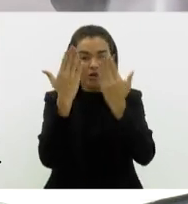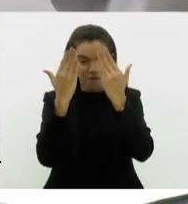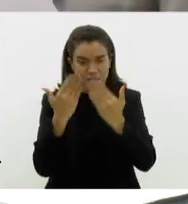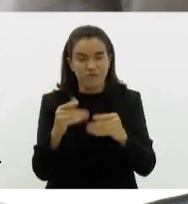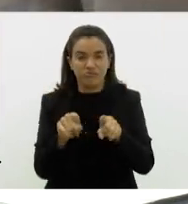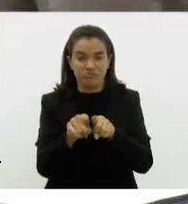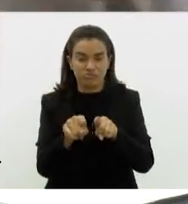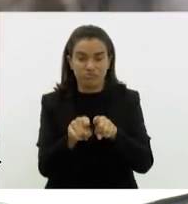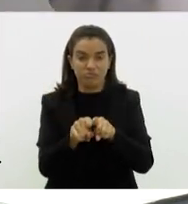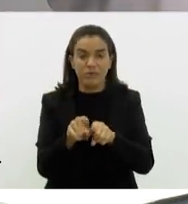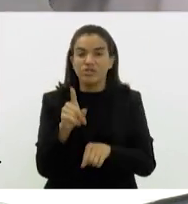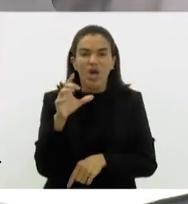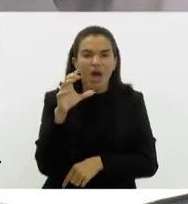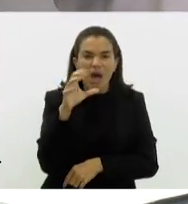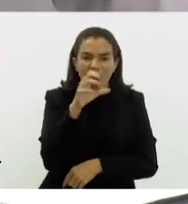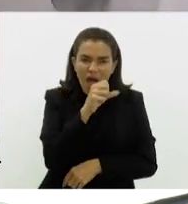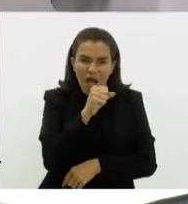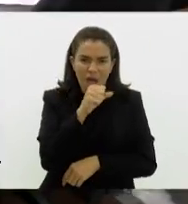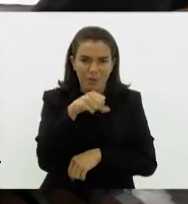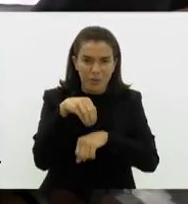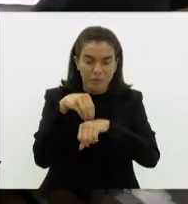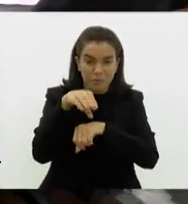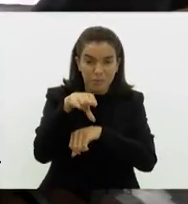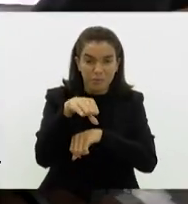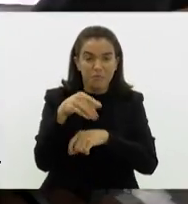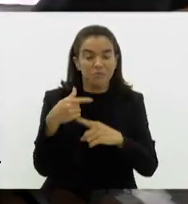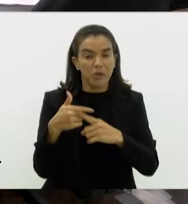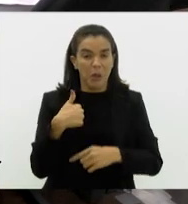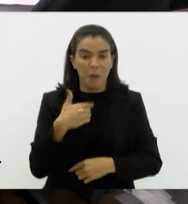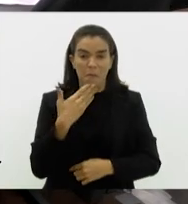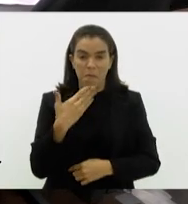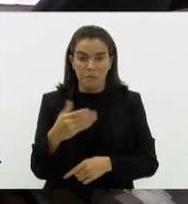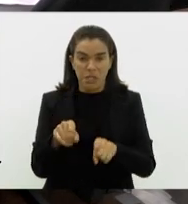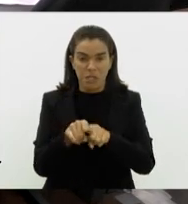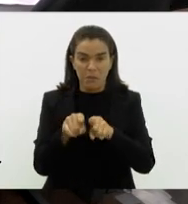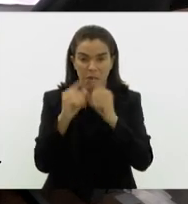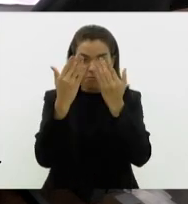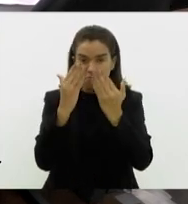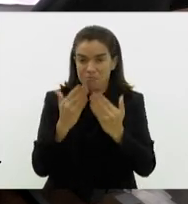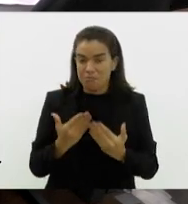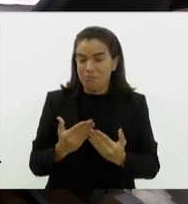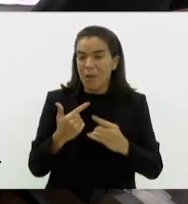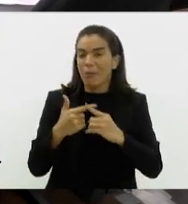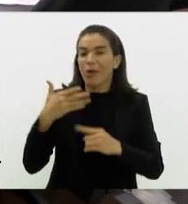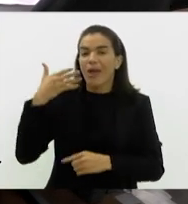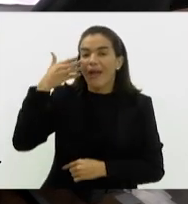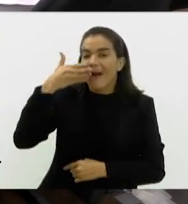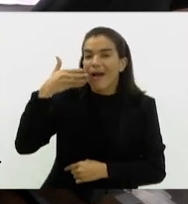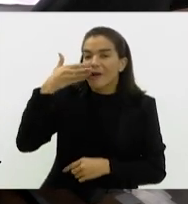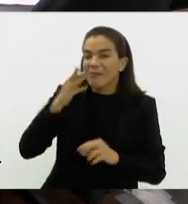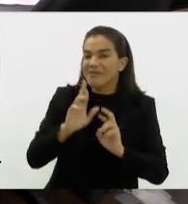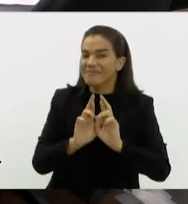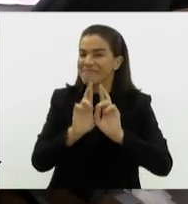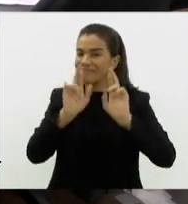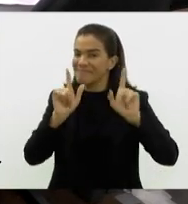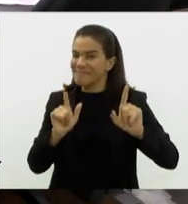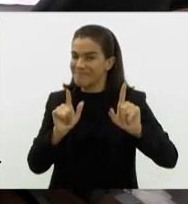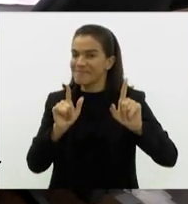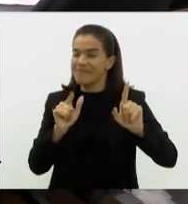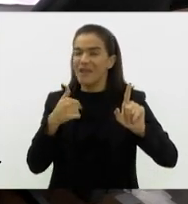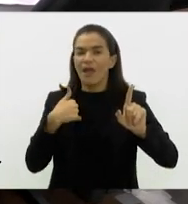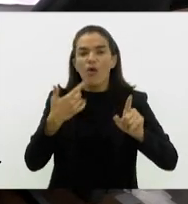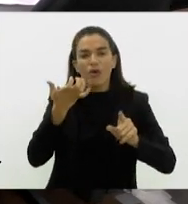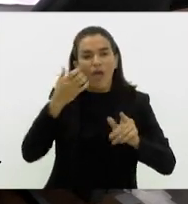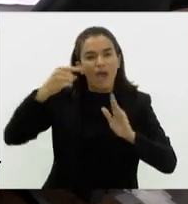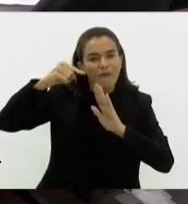Domingos. Só para rapidamente dizer por que eu também pedi vistas, é por um argumento diferente desse do deputado Luiz Paulo. Eu não vou